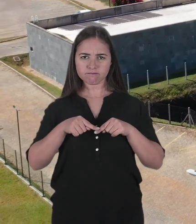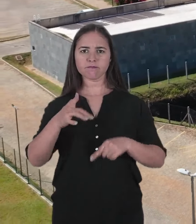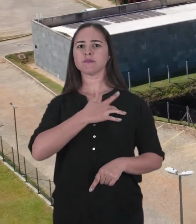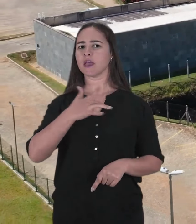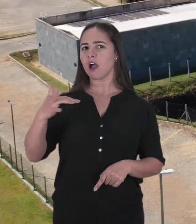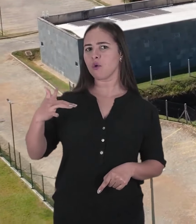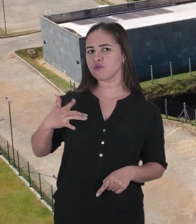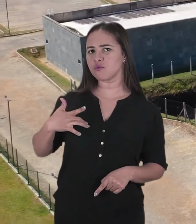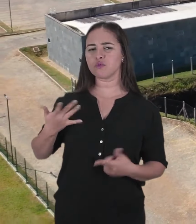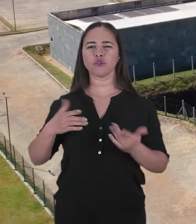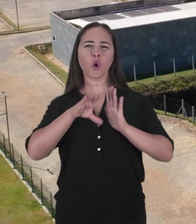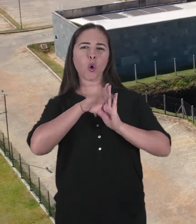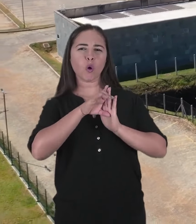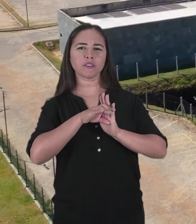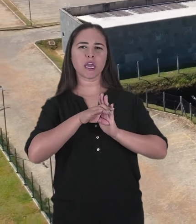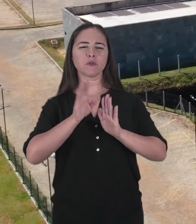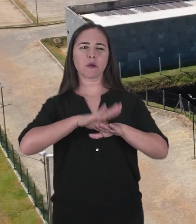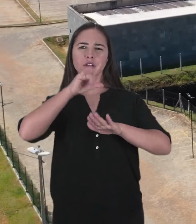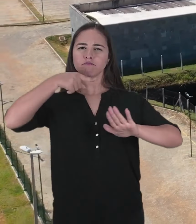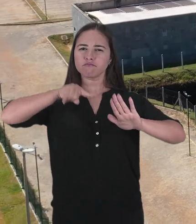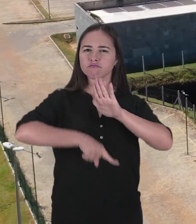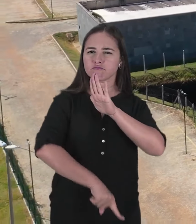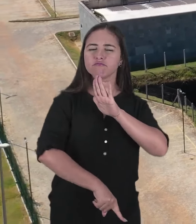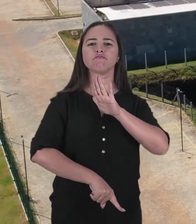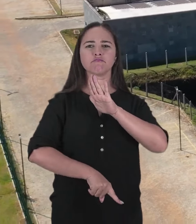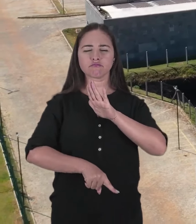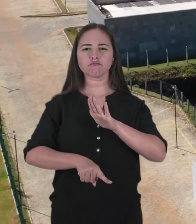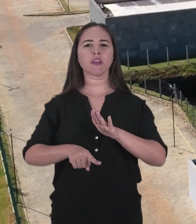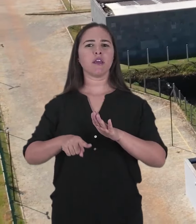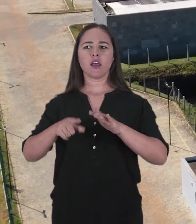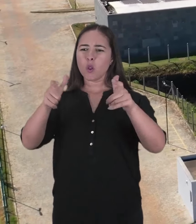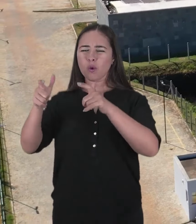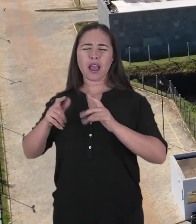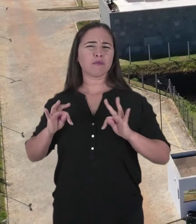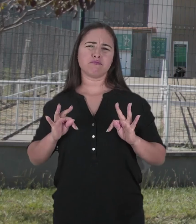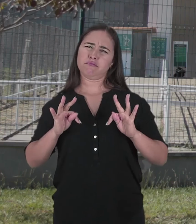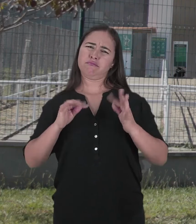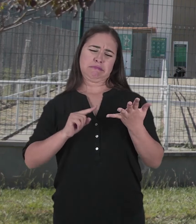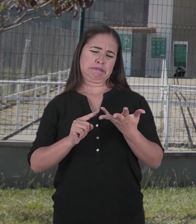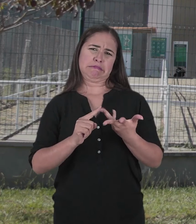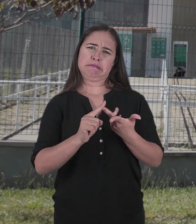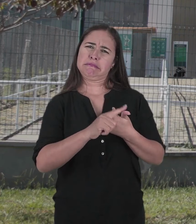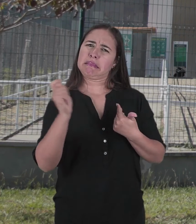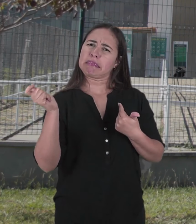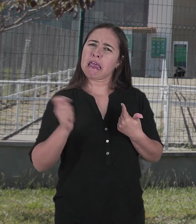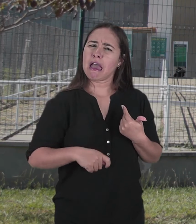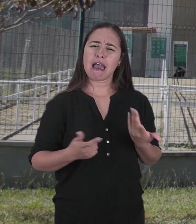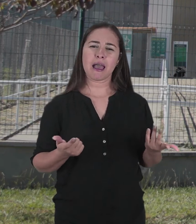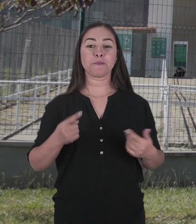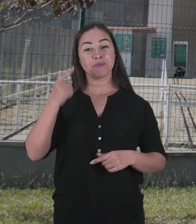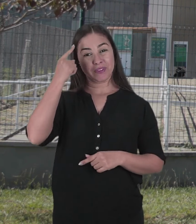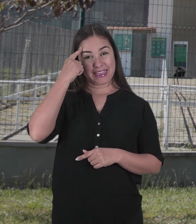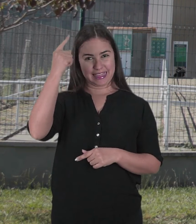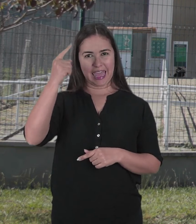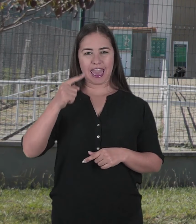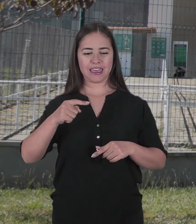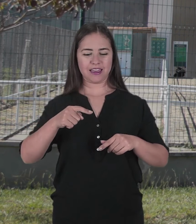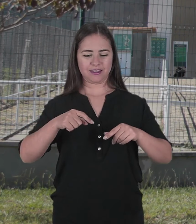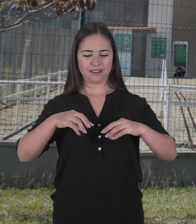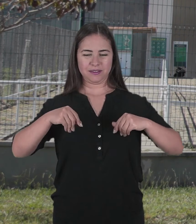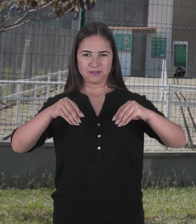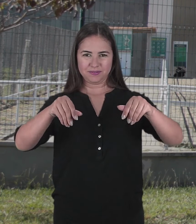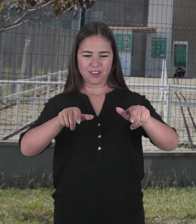trabalhar saúde num conceito mais amplo, a gente consegue trabalhar patrimônio, a gente consegue trabalhar tanta coisa. A ideia da horta foi a partir